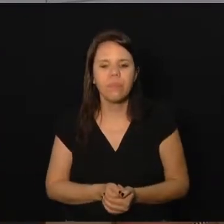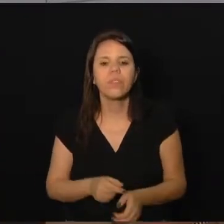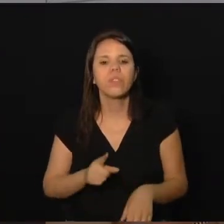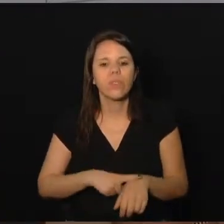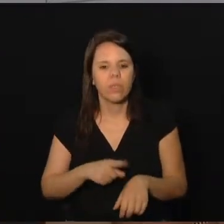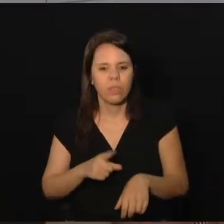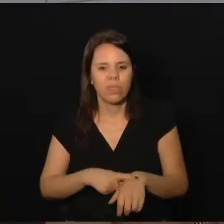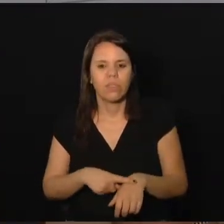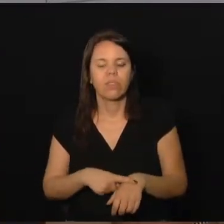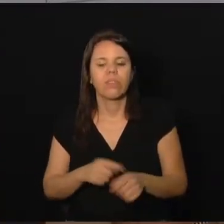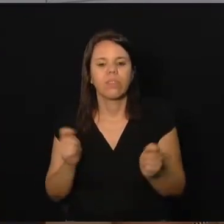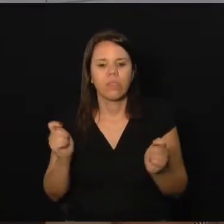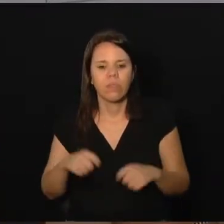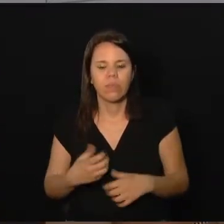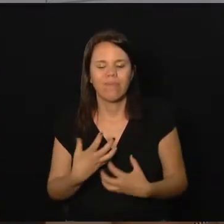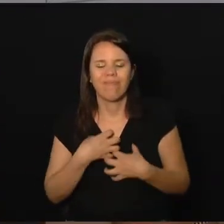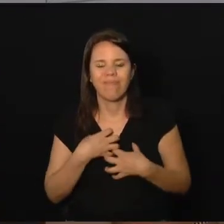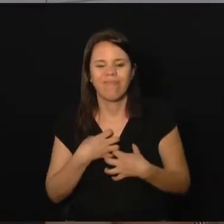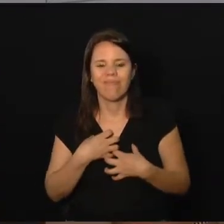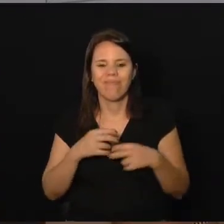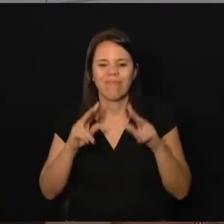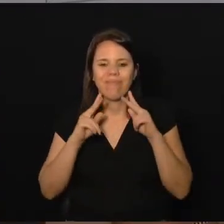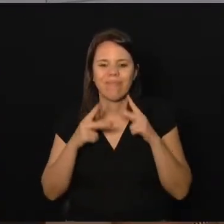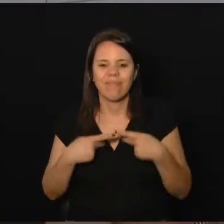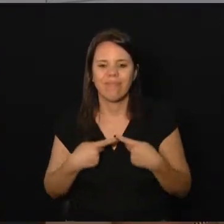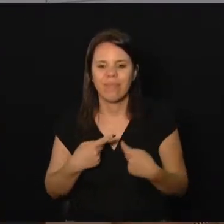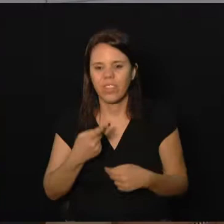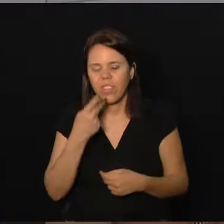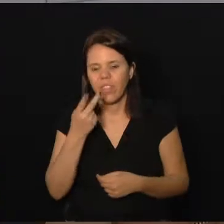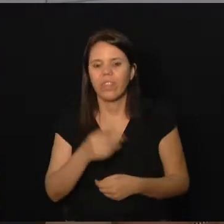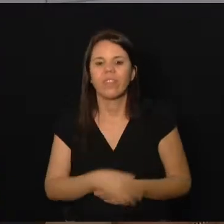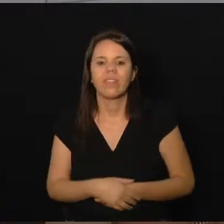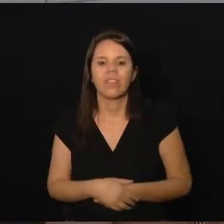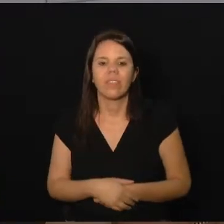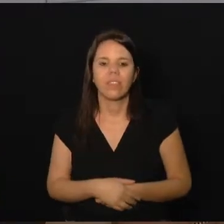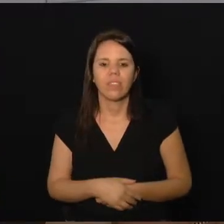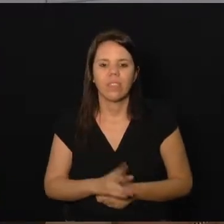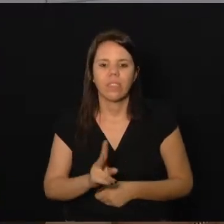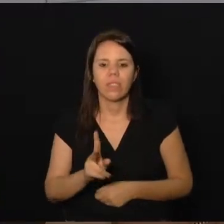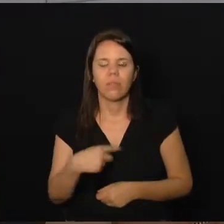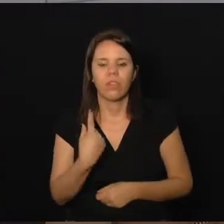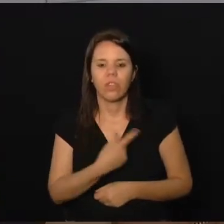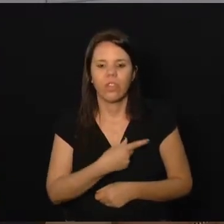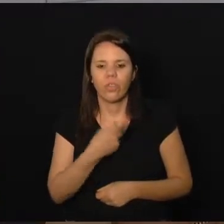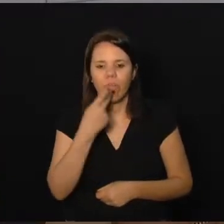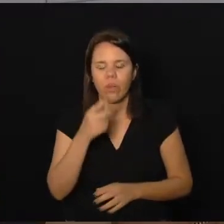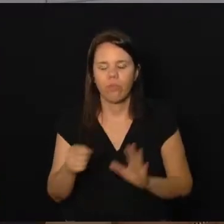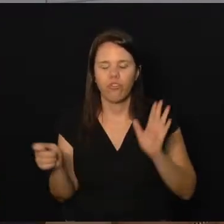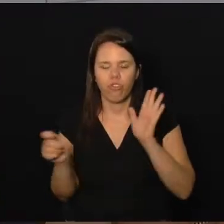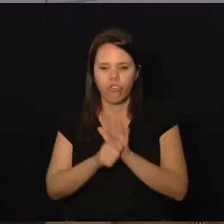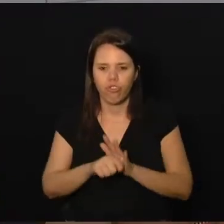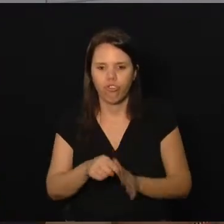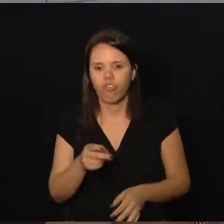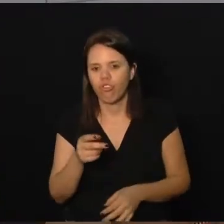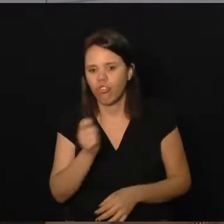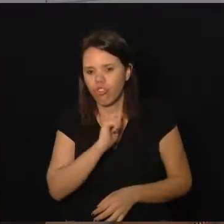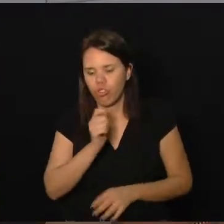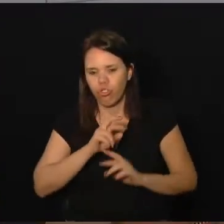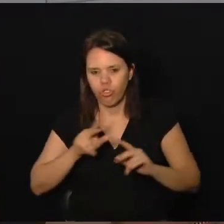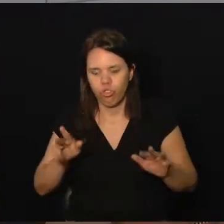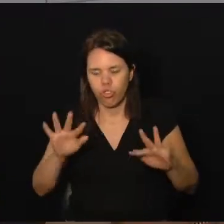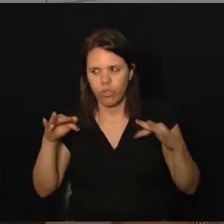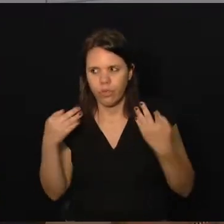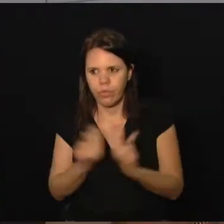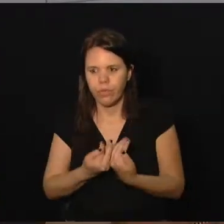momento que ele vai se sentir humano, porque nós não estamos falando, você pode reparar que sempre quando falamos de droga, e falamos de família